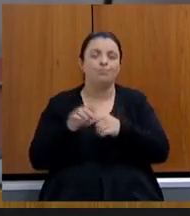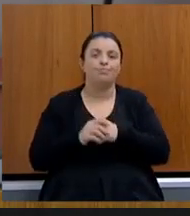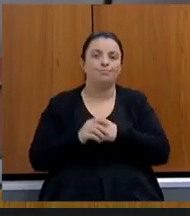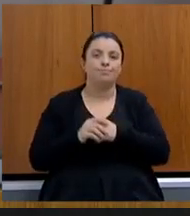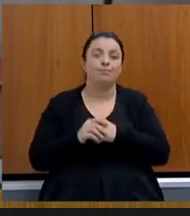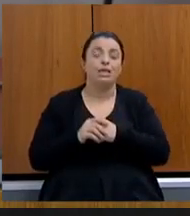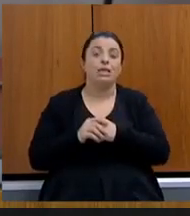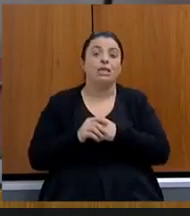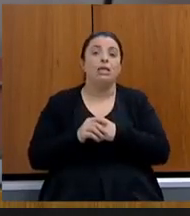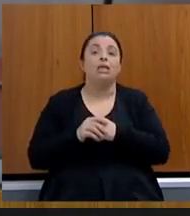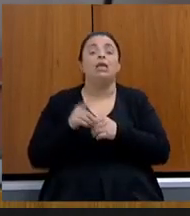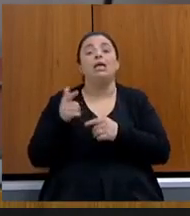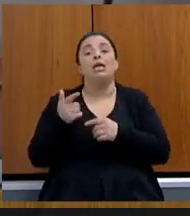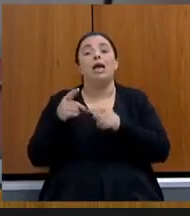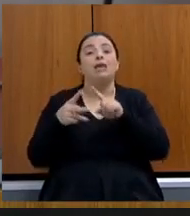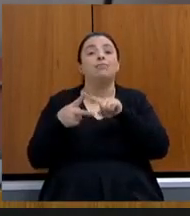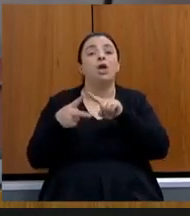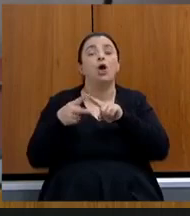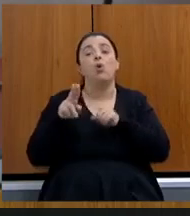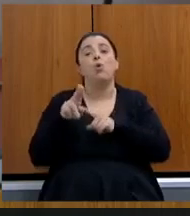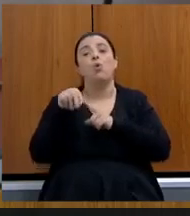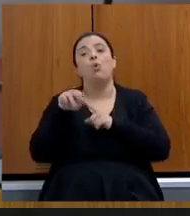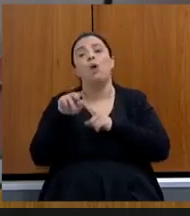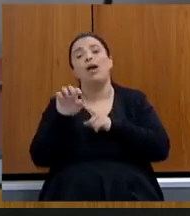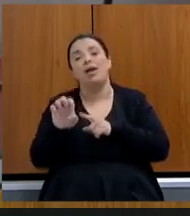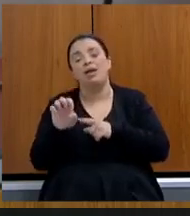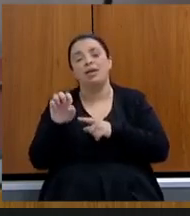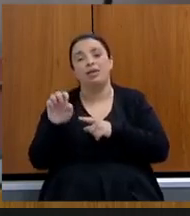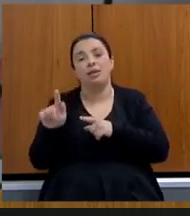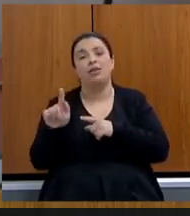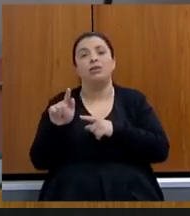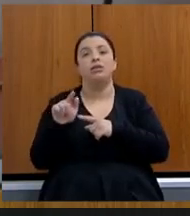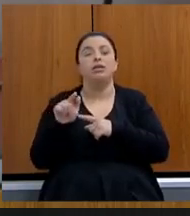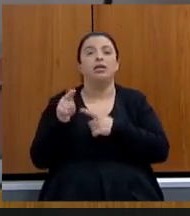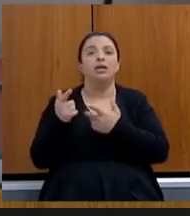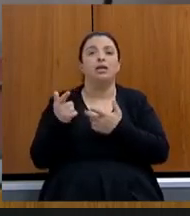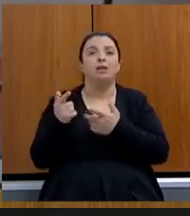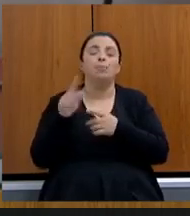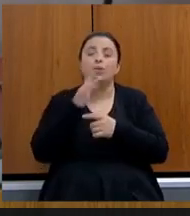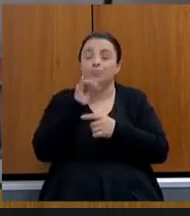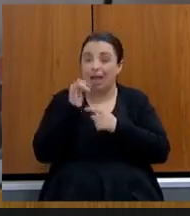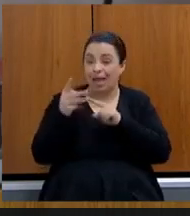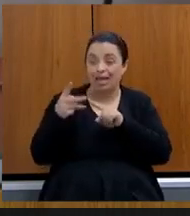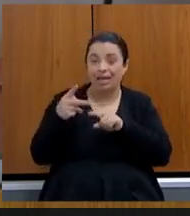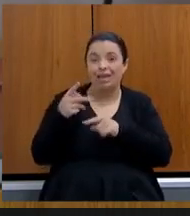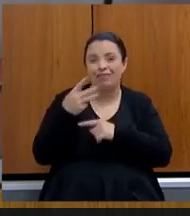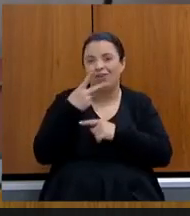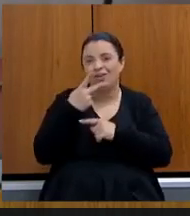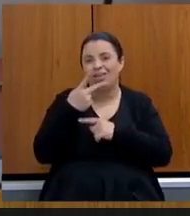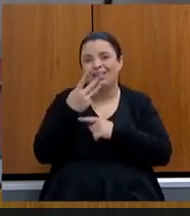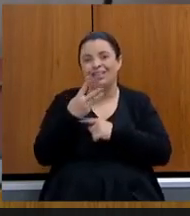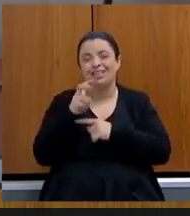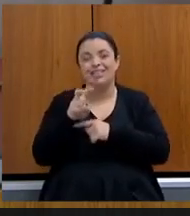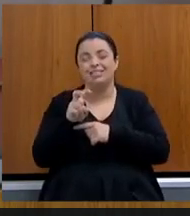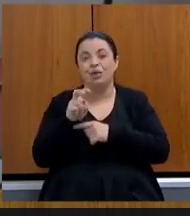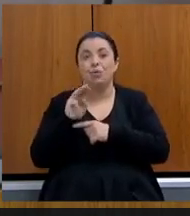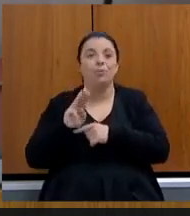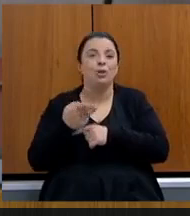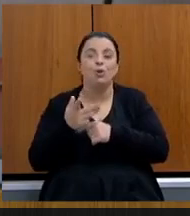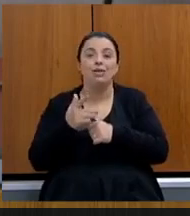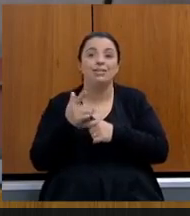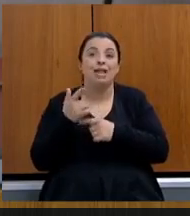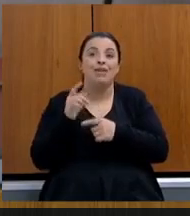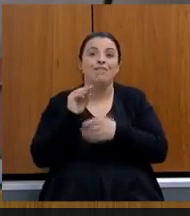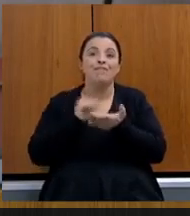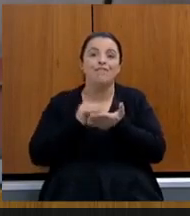sinalizou a possibilidade de execução de 26 mil isso não tem esse esse esse 35 milhões não tem o valor da sede de Salinas que já me